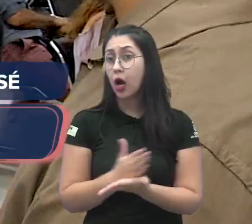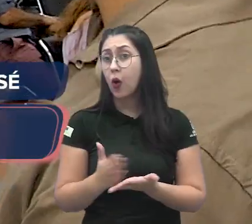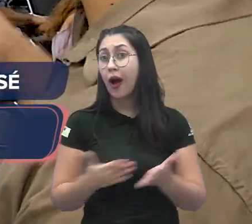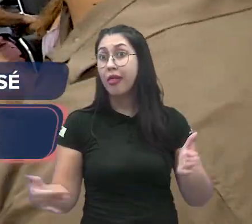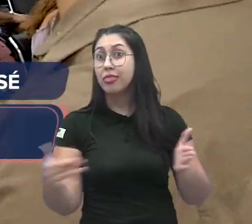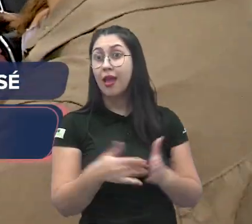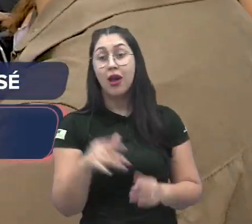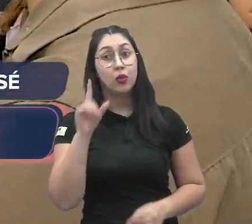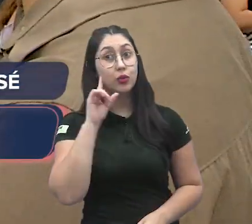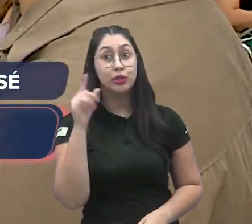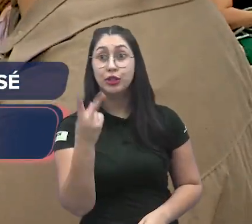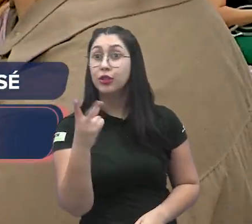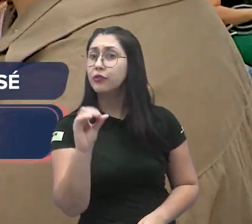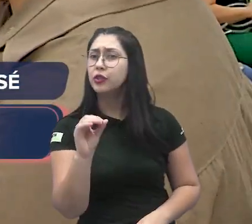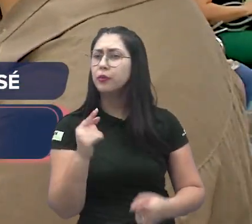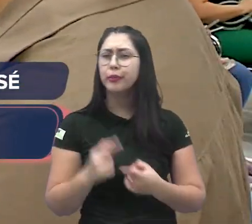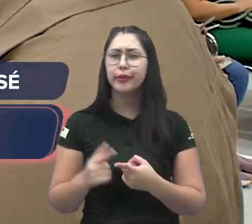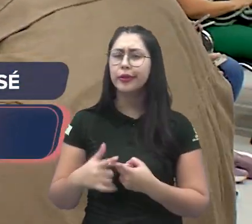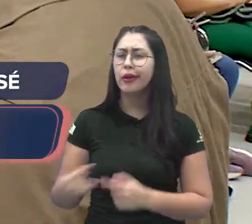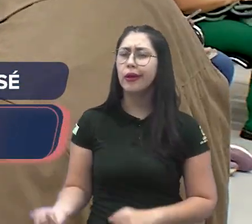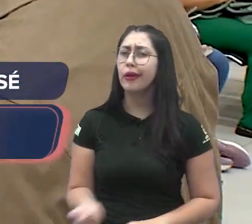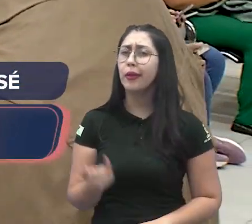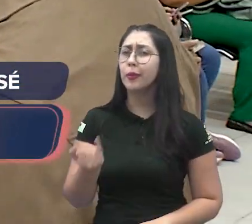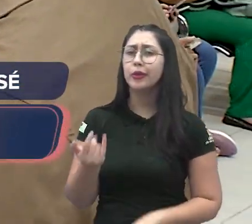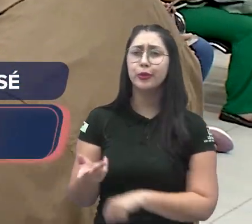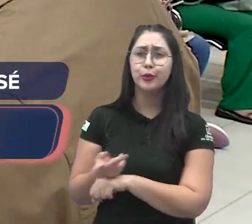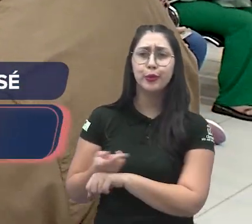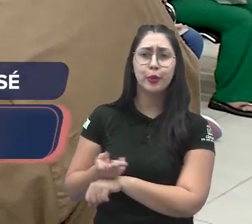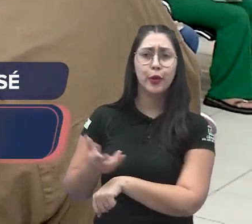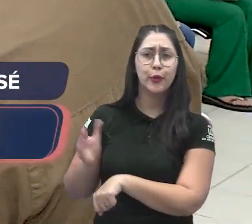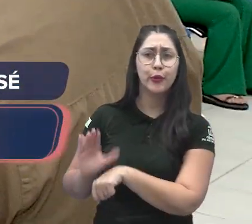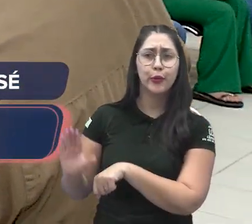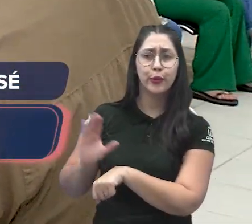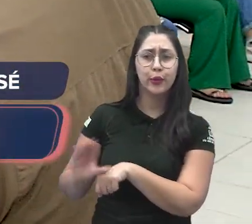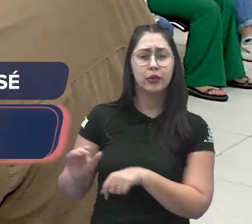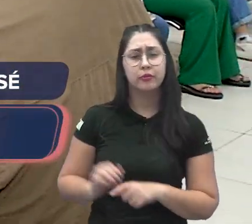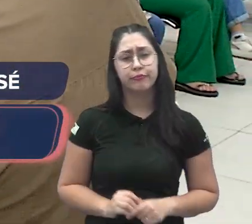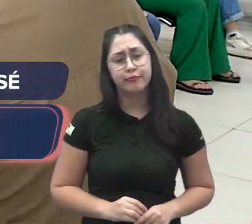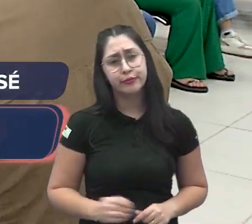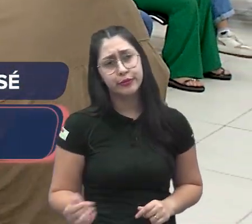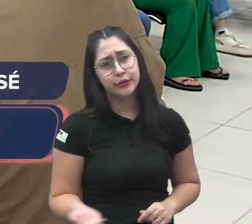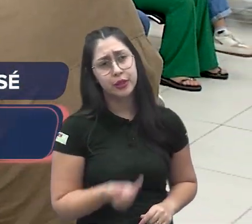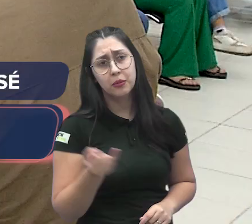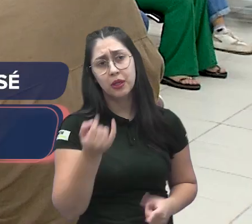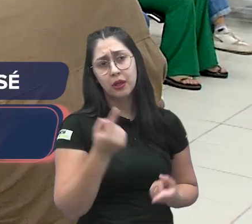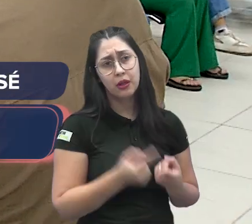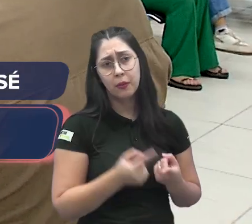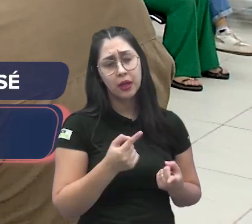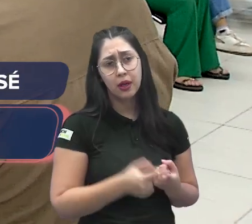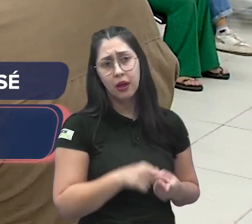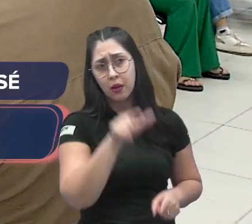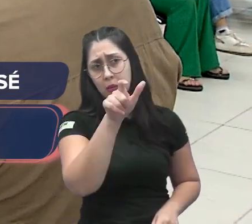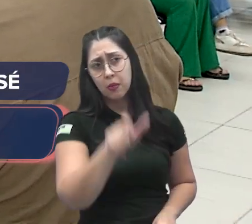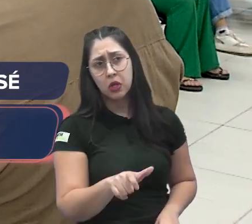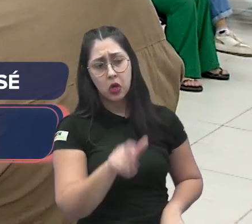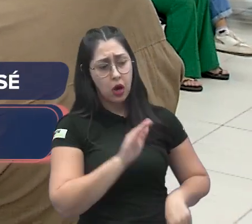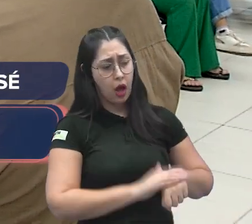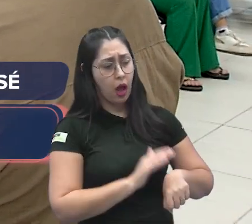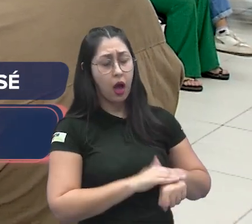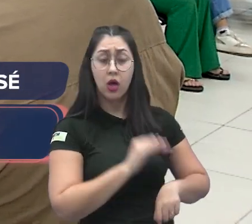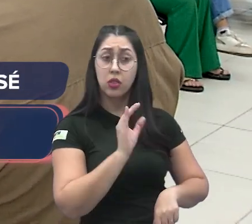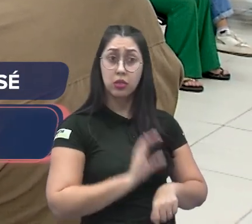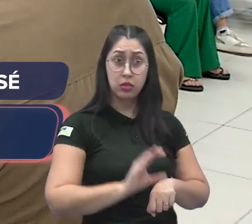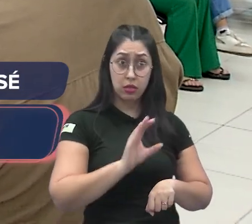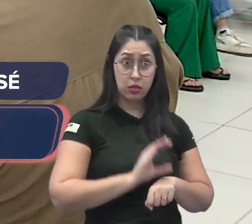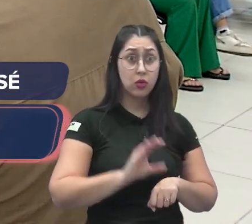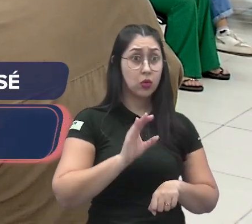fecham até o dia 20 de maio. Qual que é a importância das pessoas procurarem essa qualificação que São José oferece? É muito importante porque a pessoa que